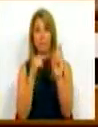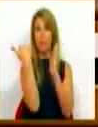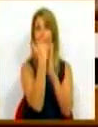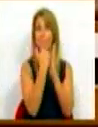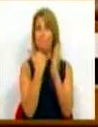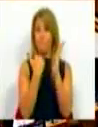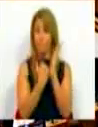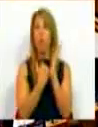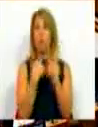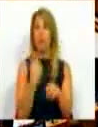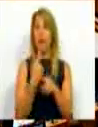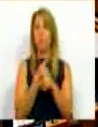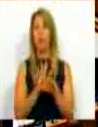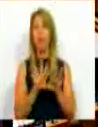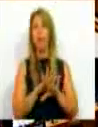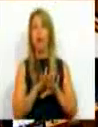se aproxima.